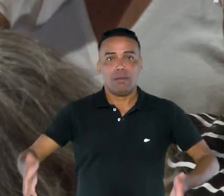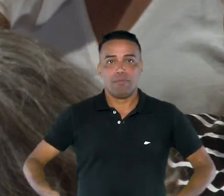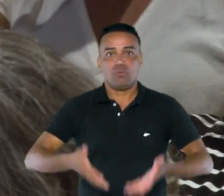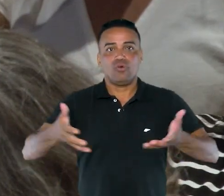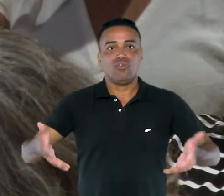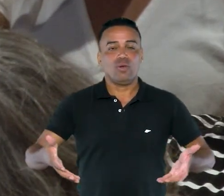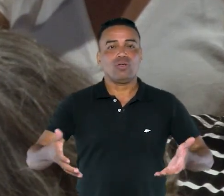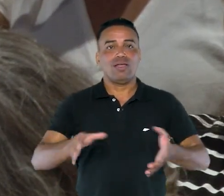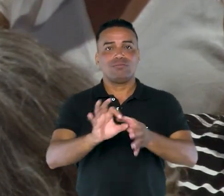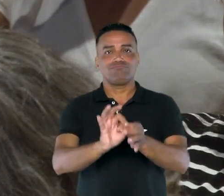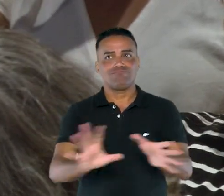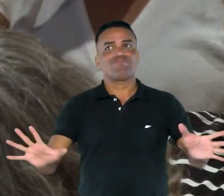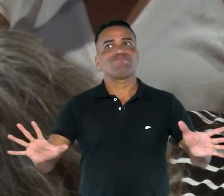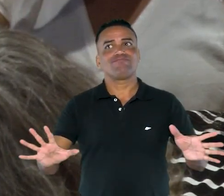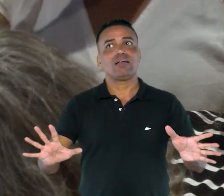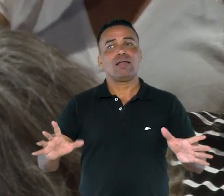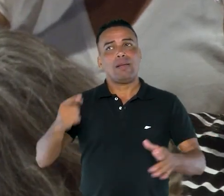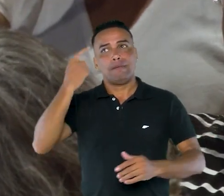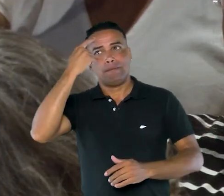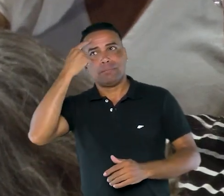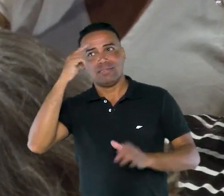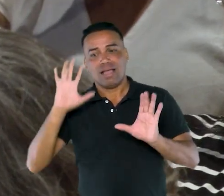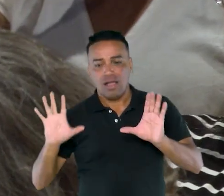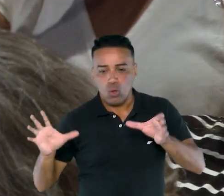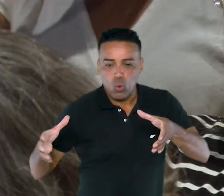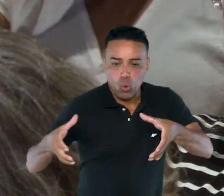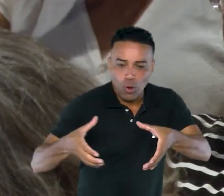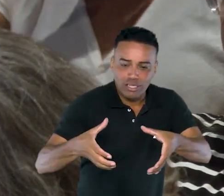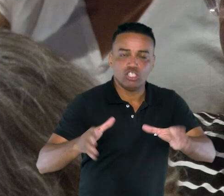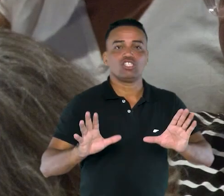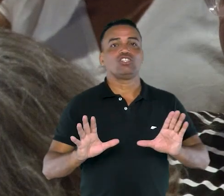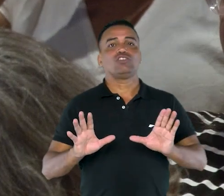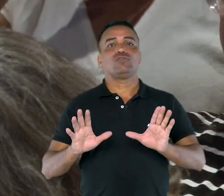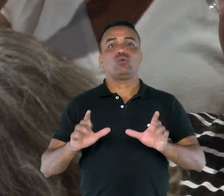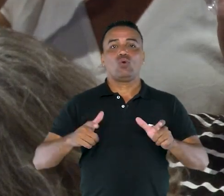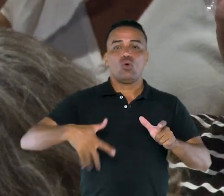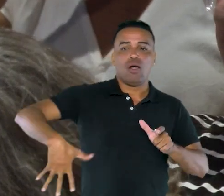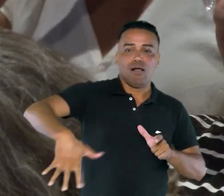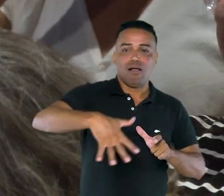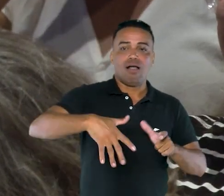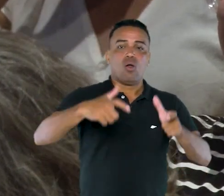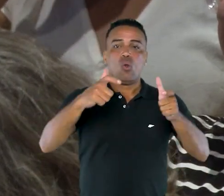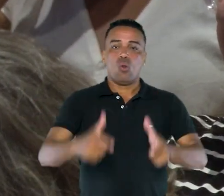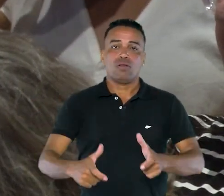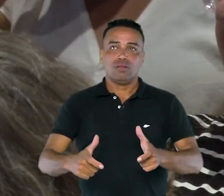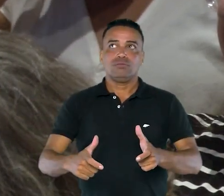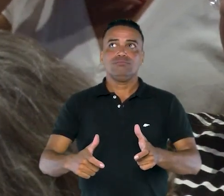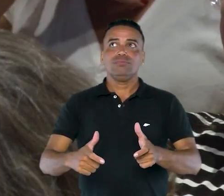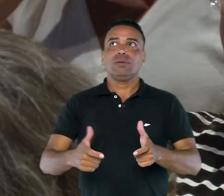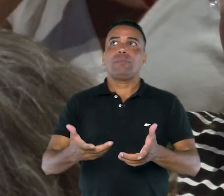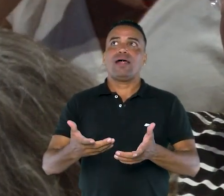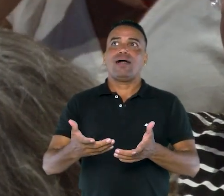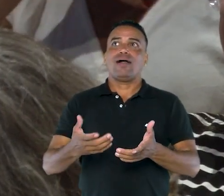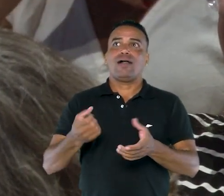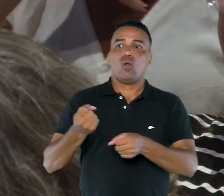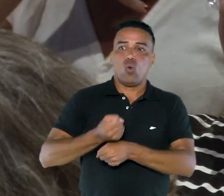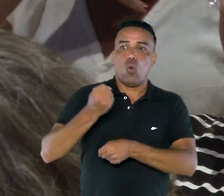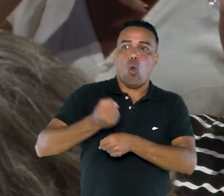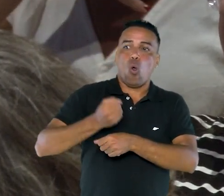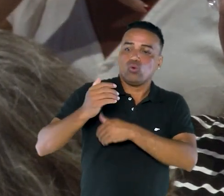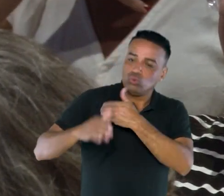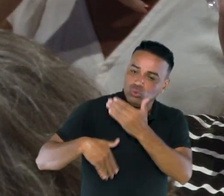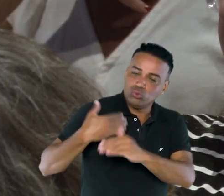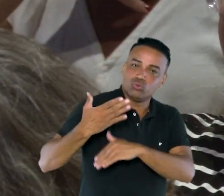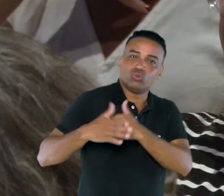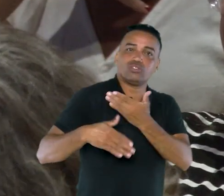promover emancipação, assim, para pensar no coletivo, num espaço que é para investir em espaço de construção, para